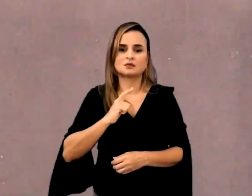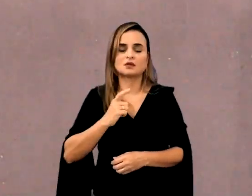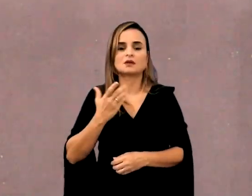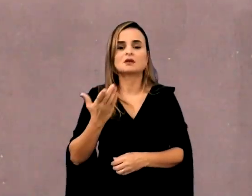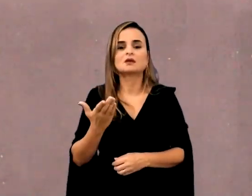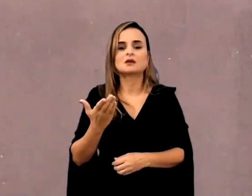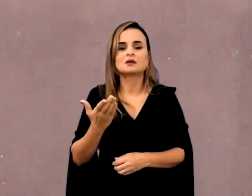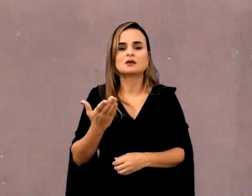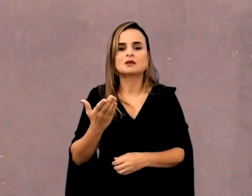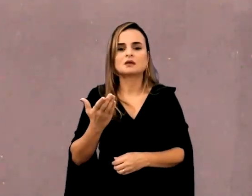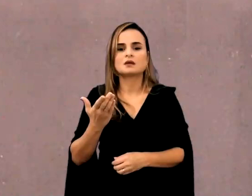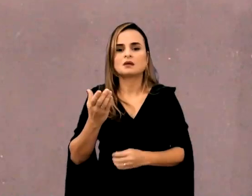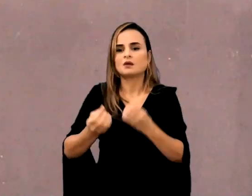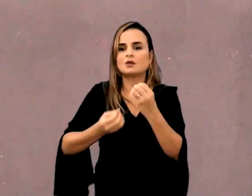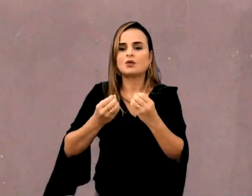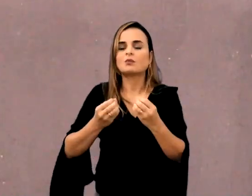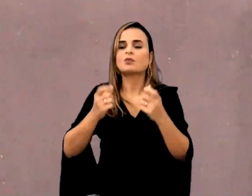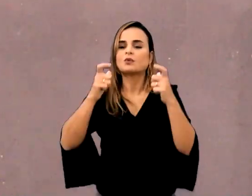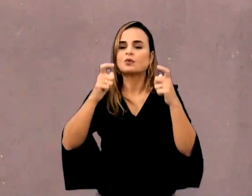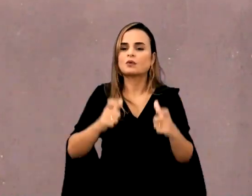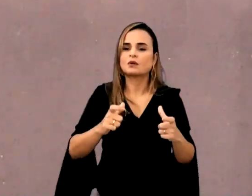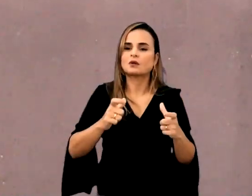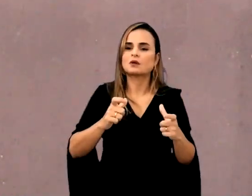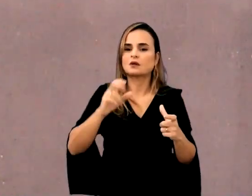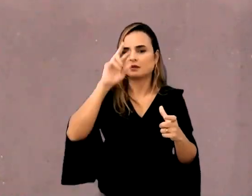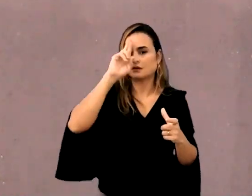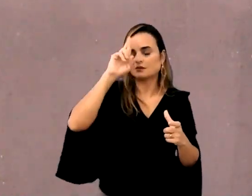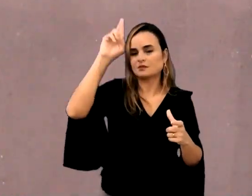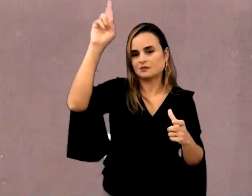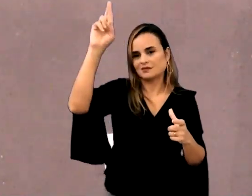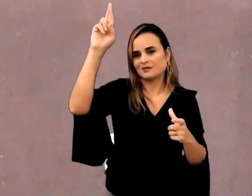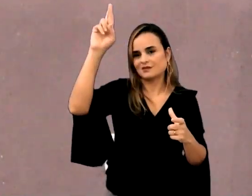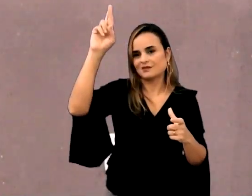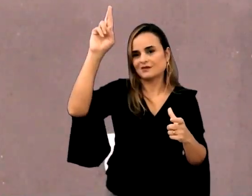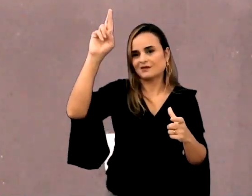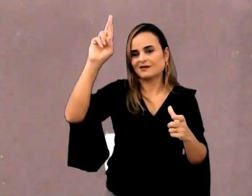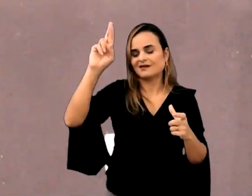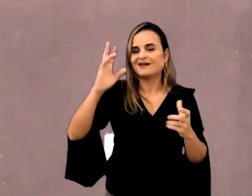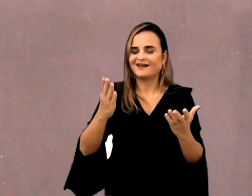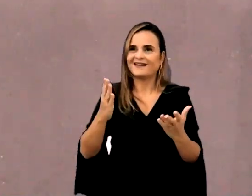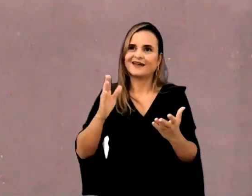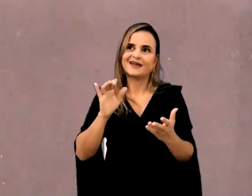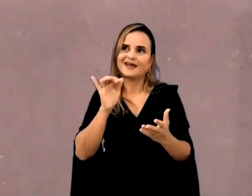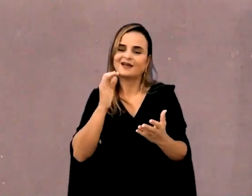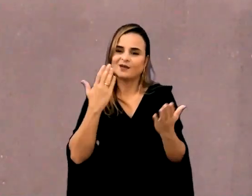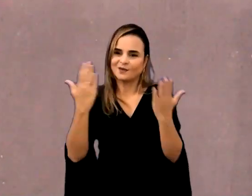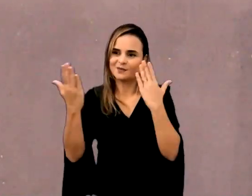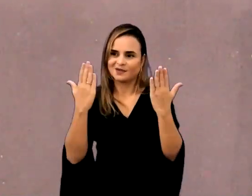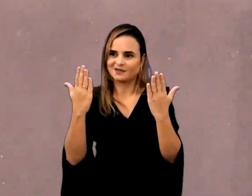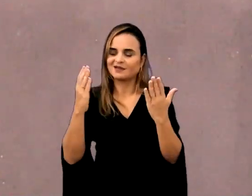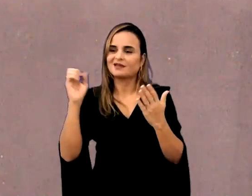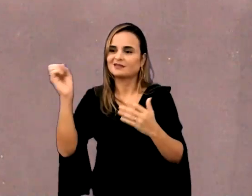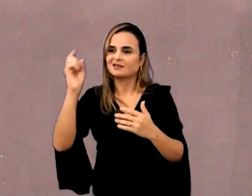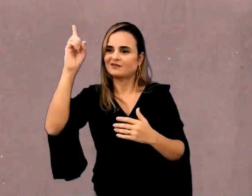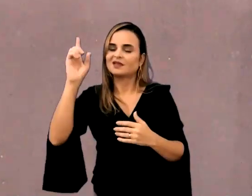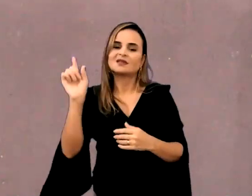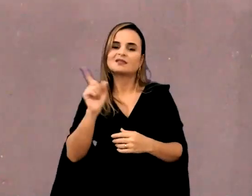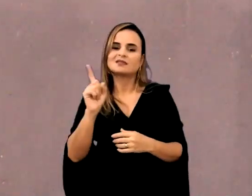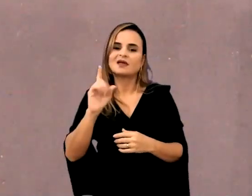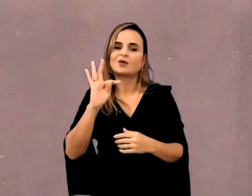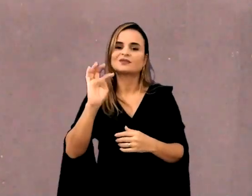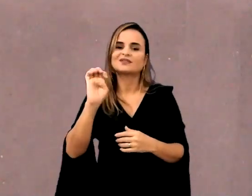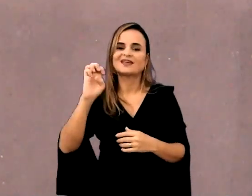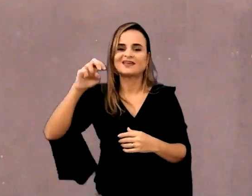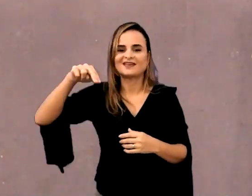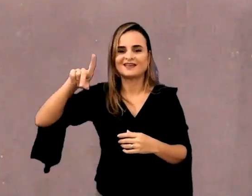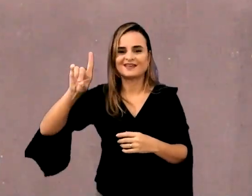ele morava em quê? Em palácios. Então o desejo de Davi era esse, só que Deus não permitiu que Davi fizesse. E quem foi que